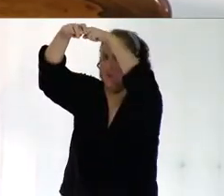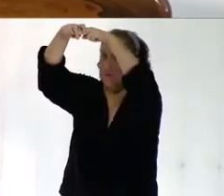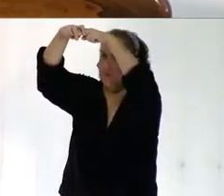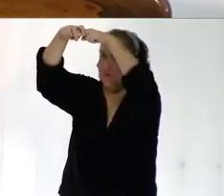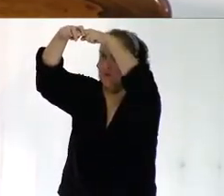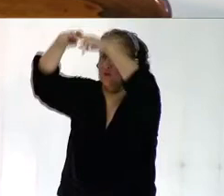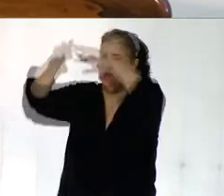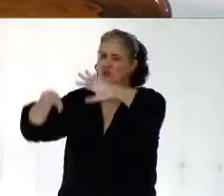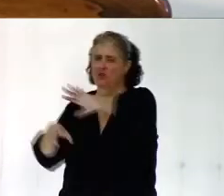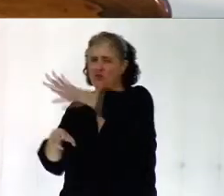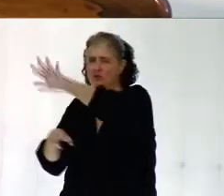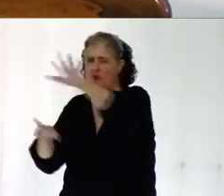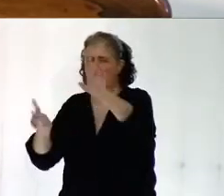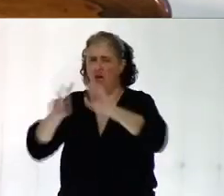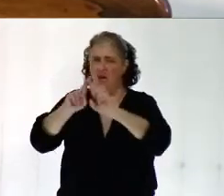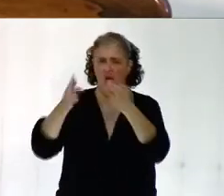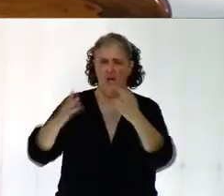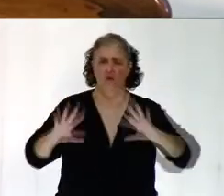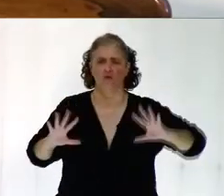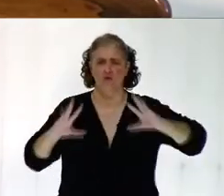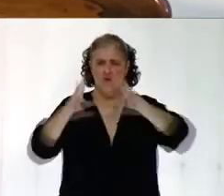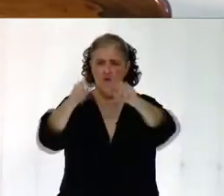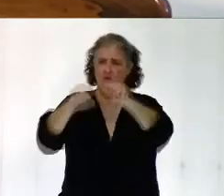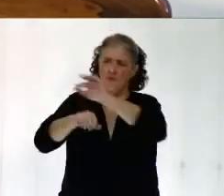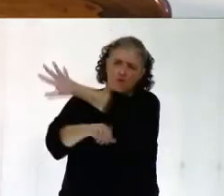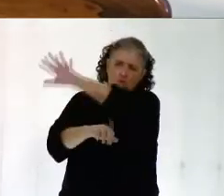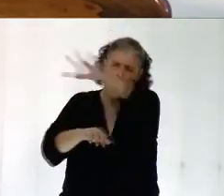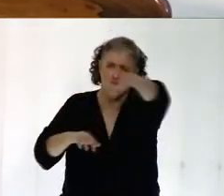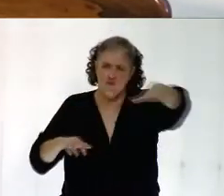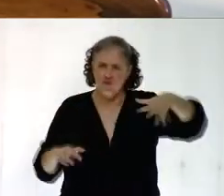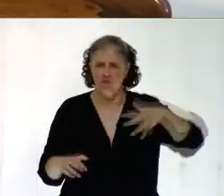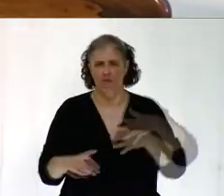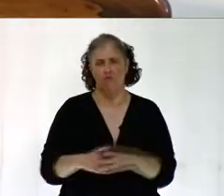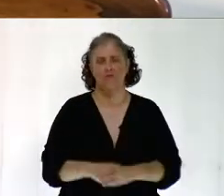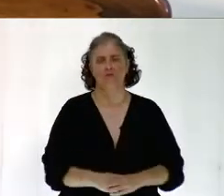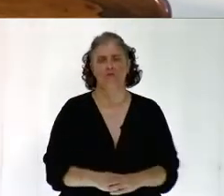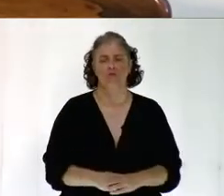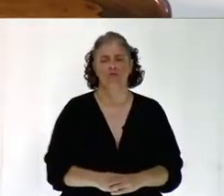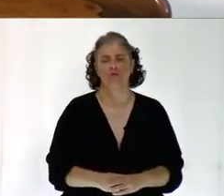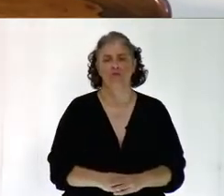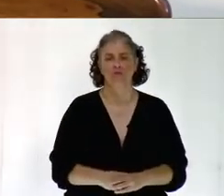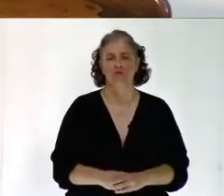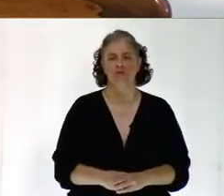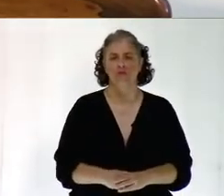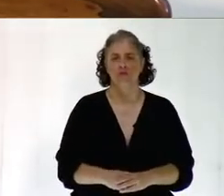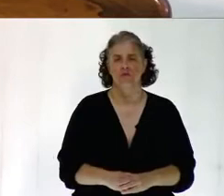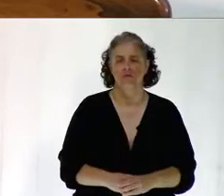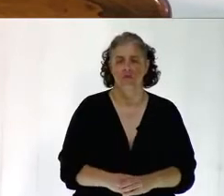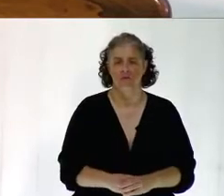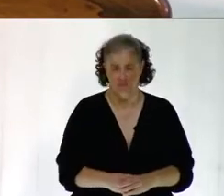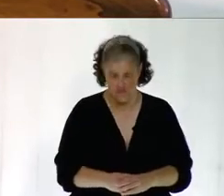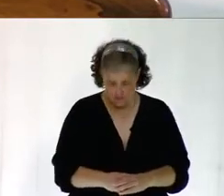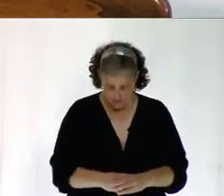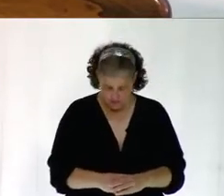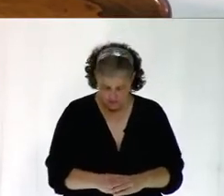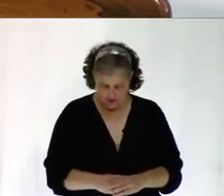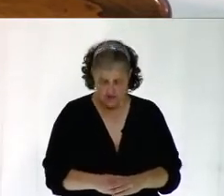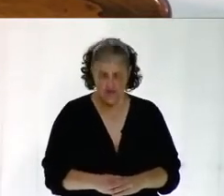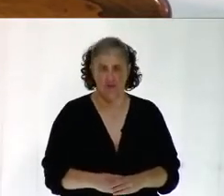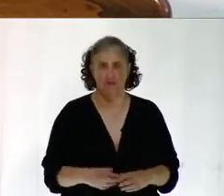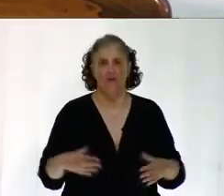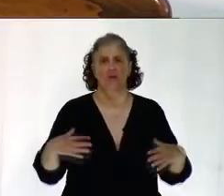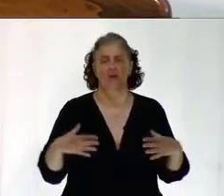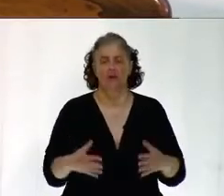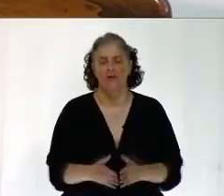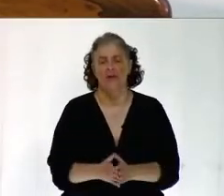física muito alta aqui os estudiosos dizem que é uma evidência uma demonstração